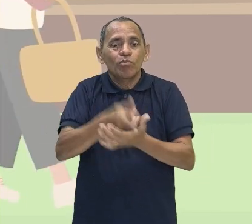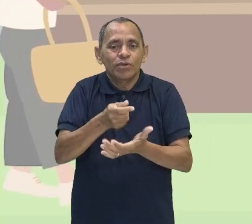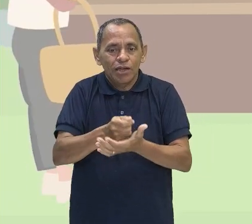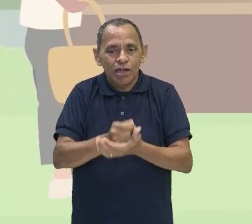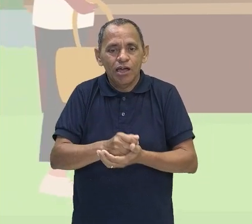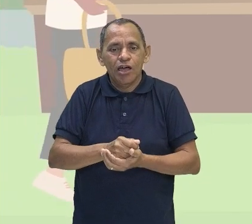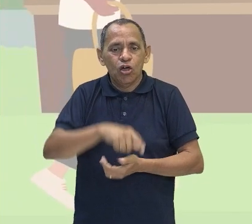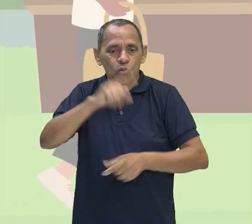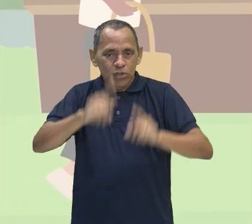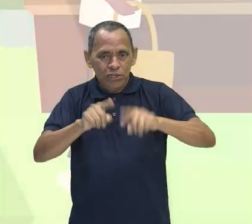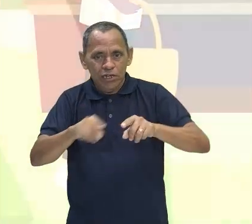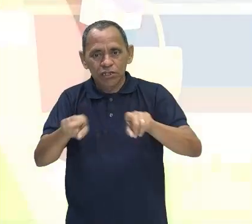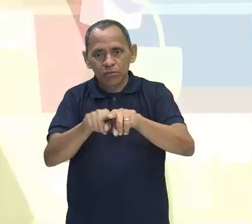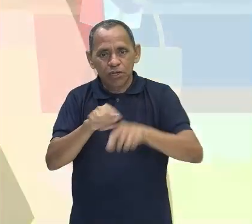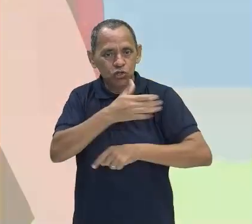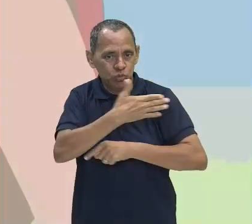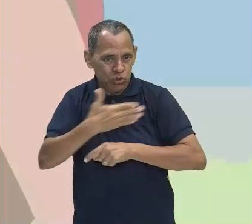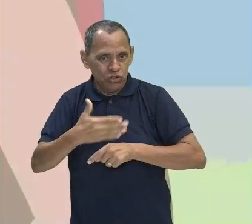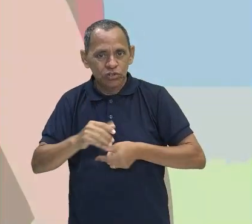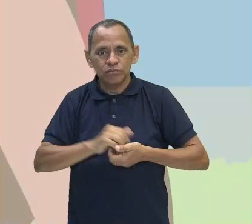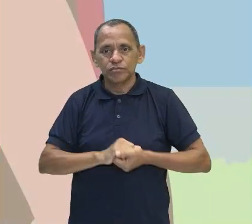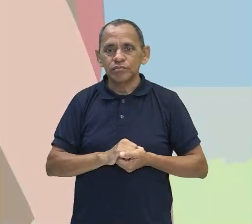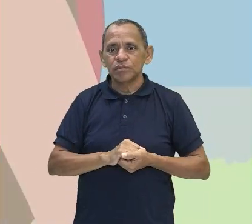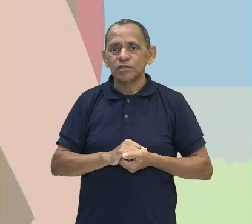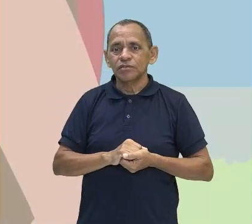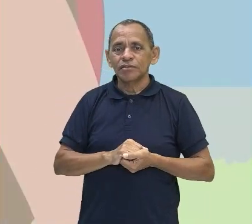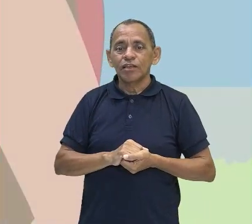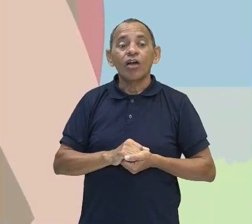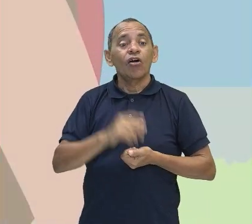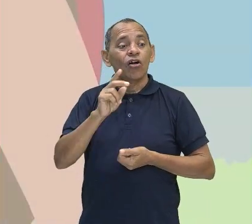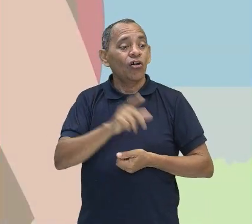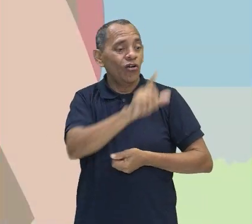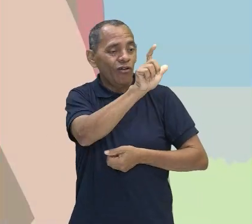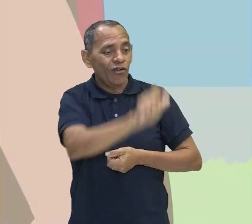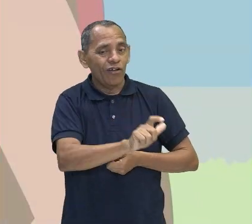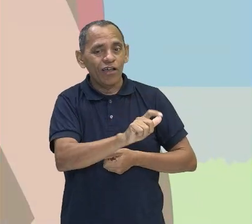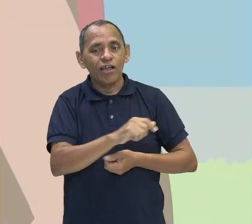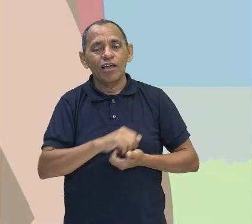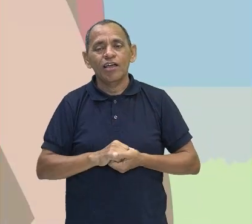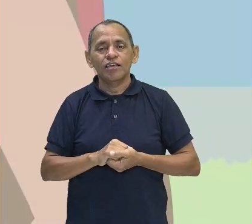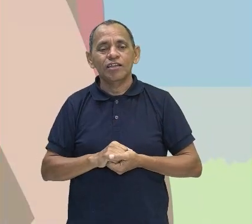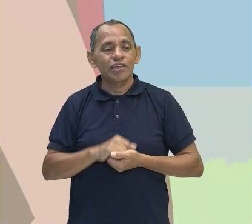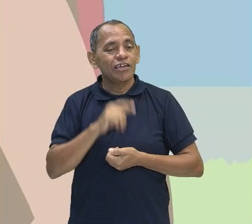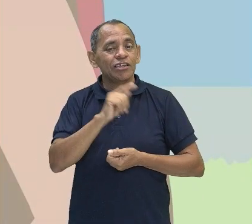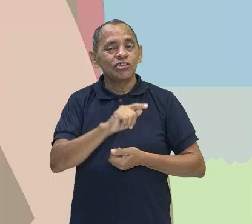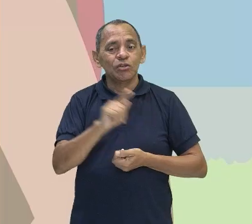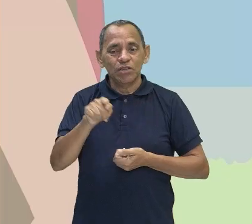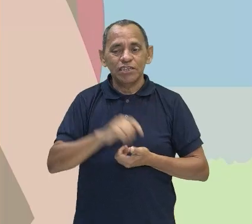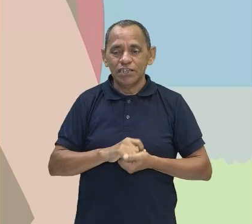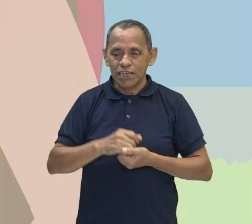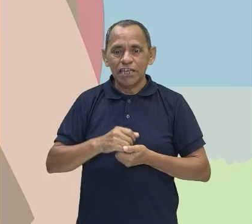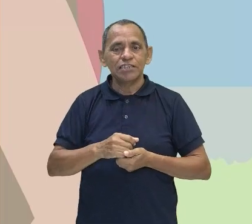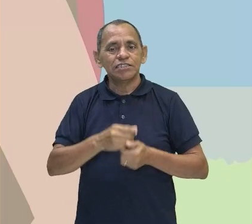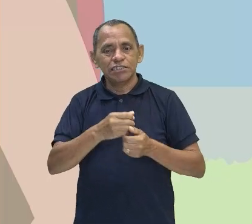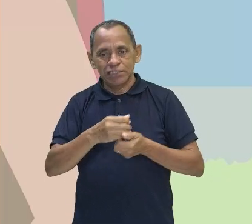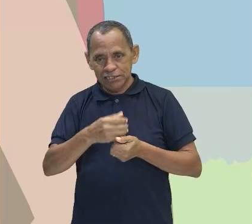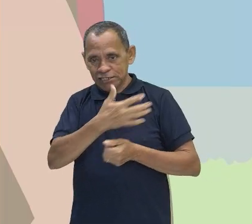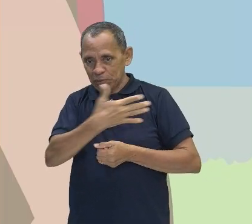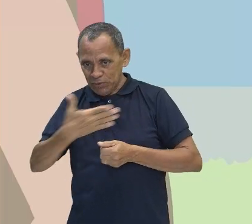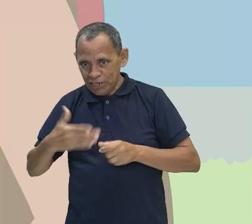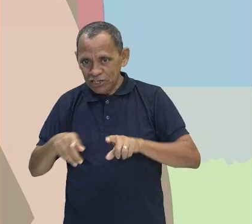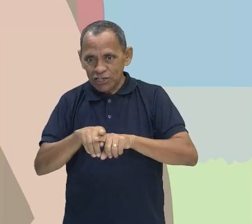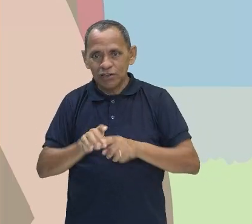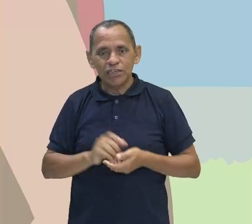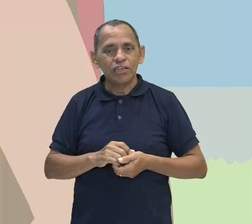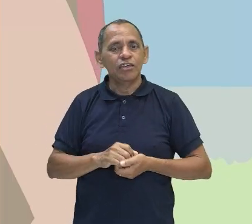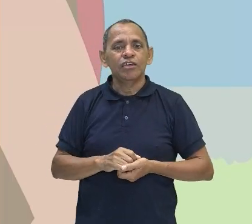será o mais persuasivo. Olha só, Dona Maria. Esse tambaqui aqui é fresquinho, direto do rio.